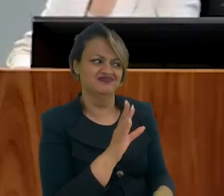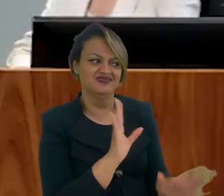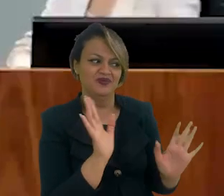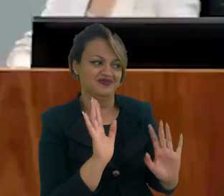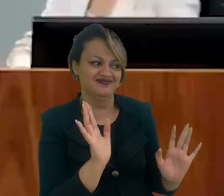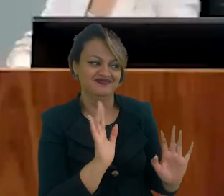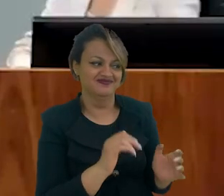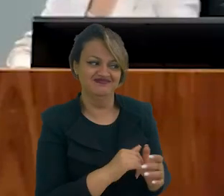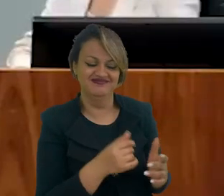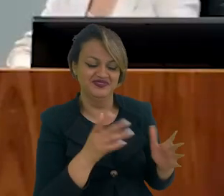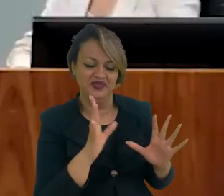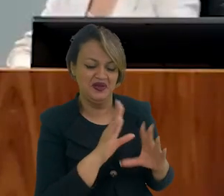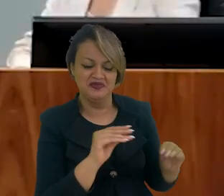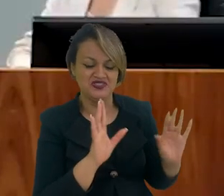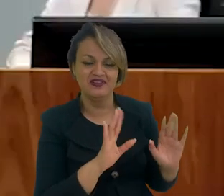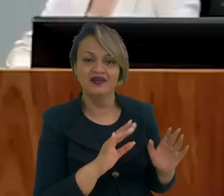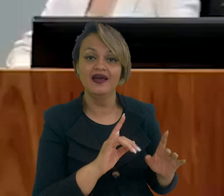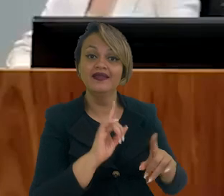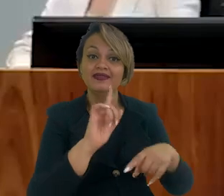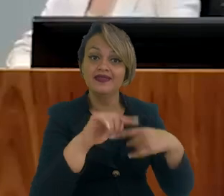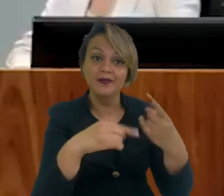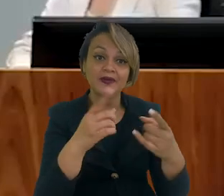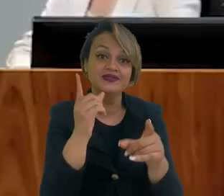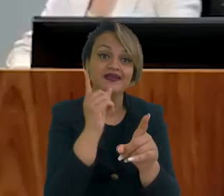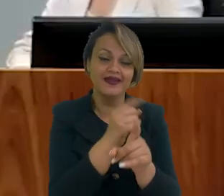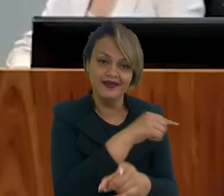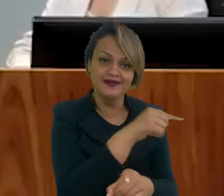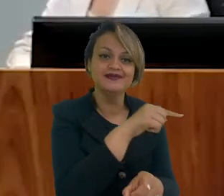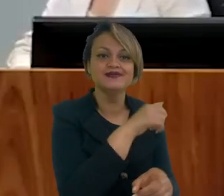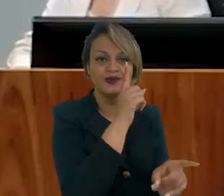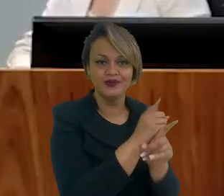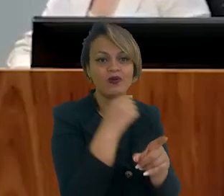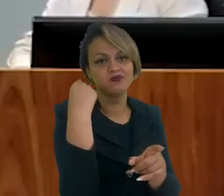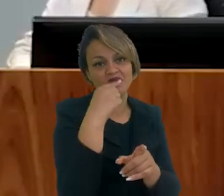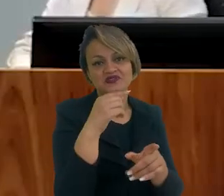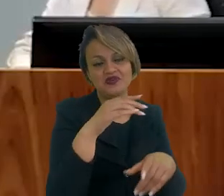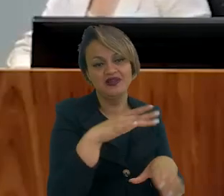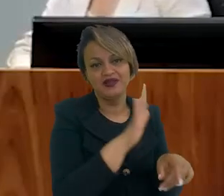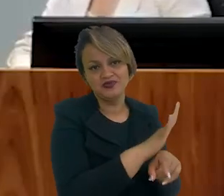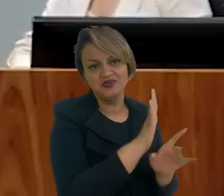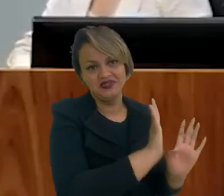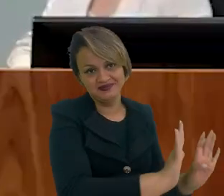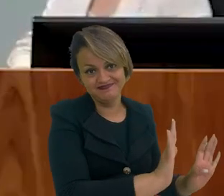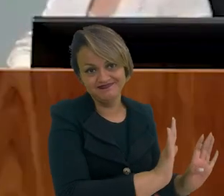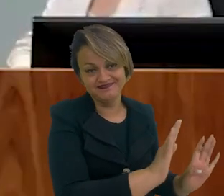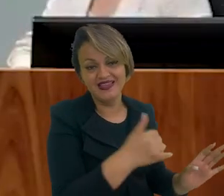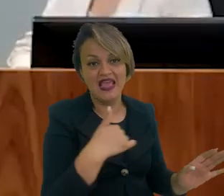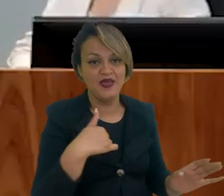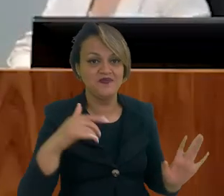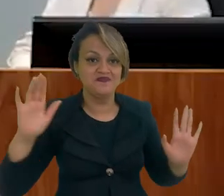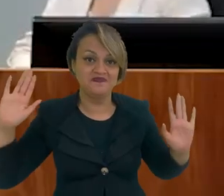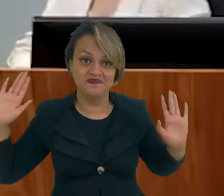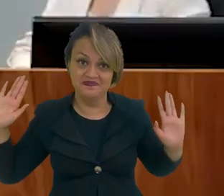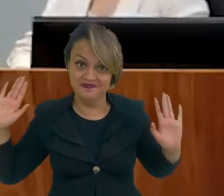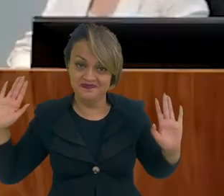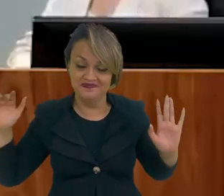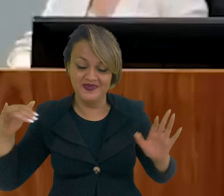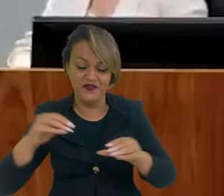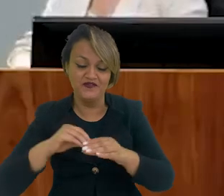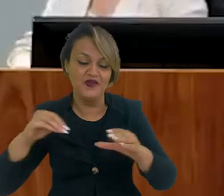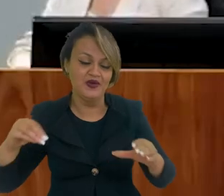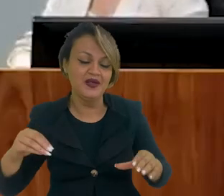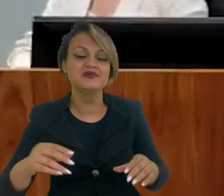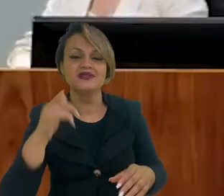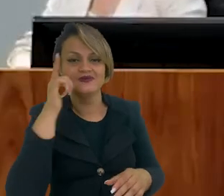só piorar a situação enfim eu sei que eu neguei fiquei muito triste depois de saber que advogados fizeram